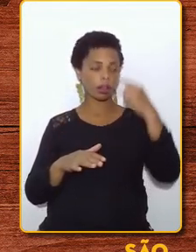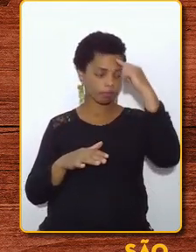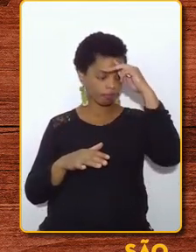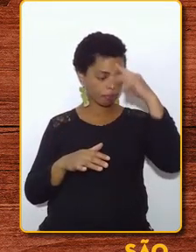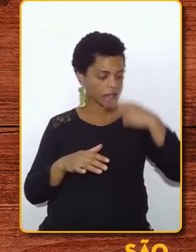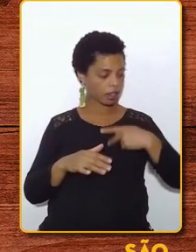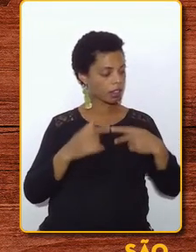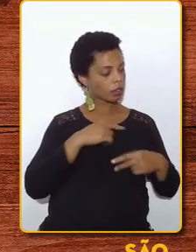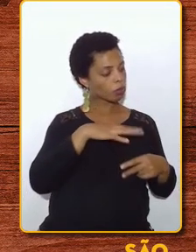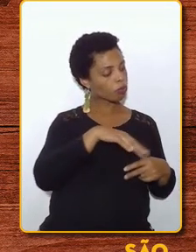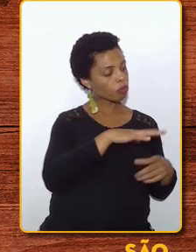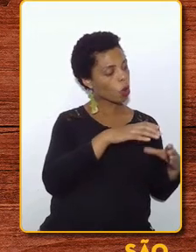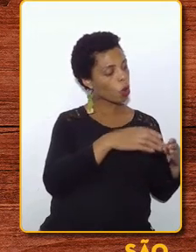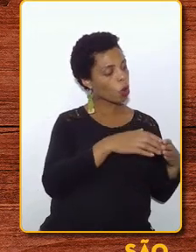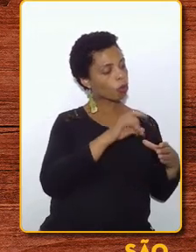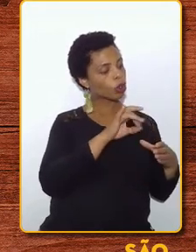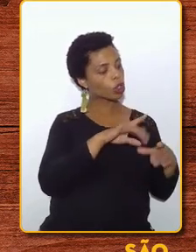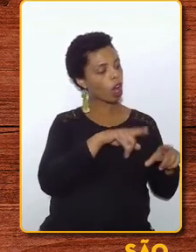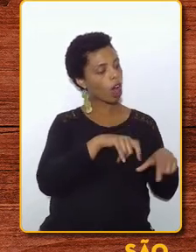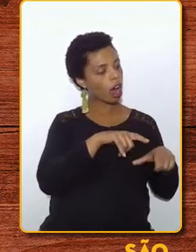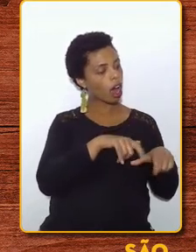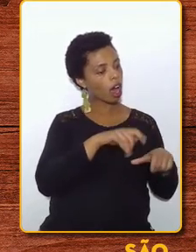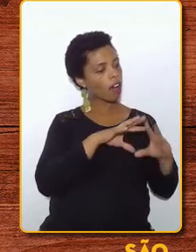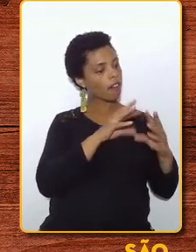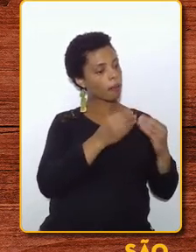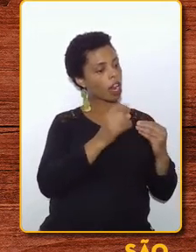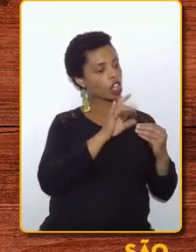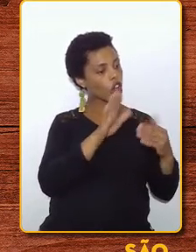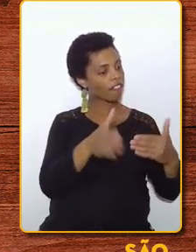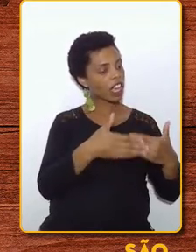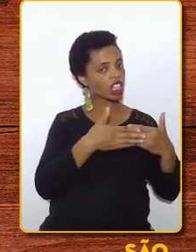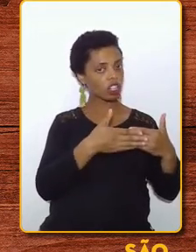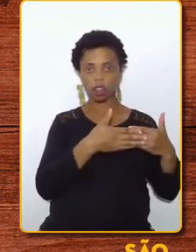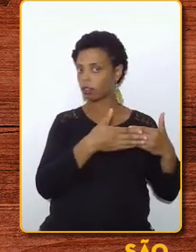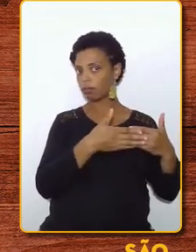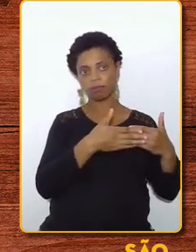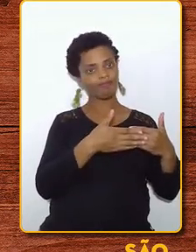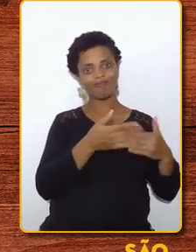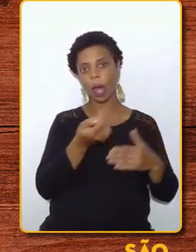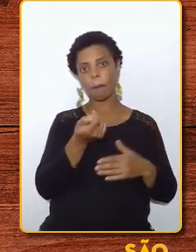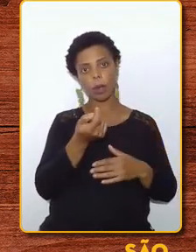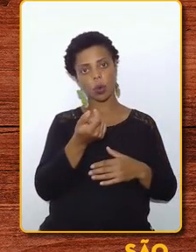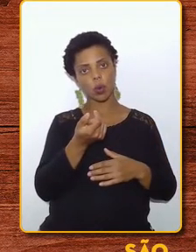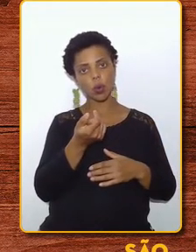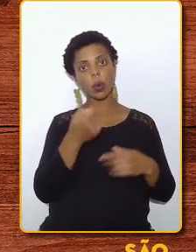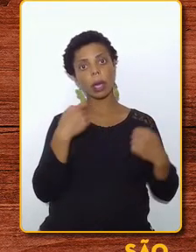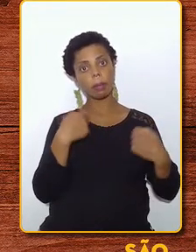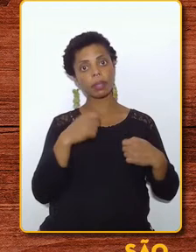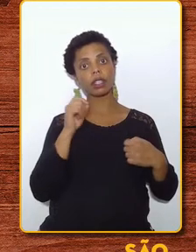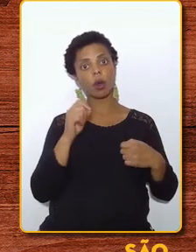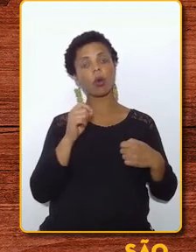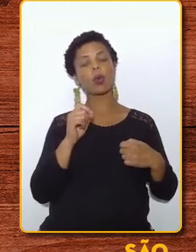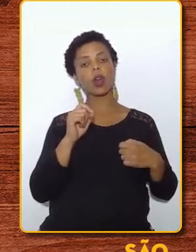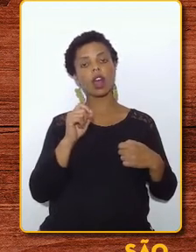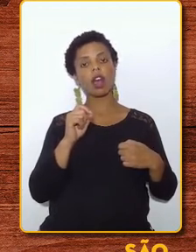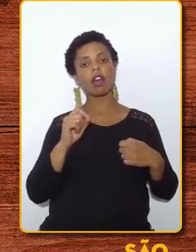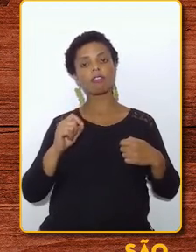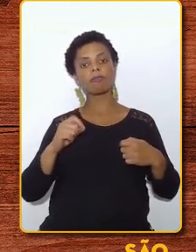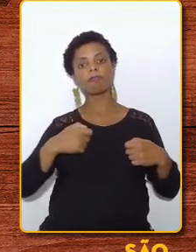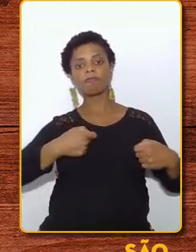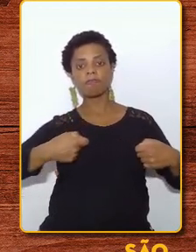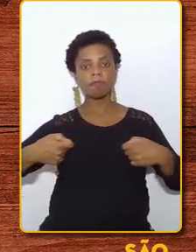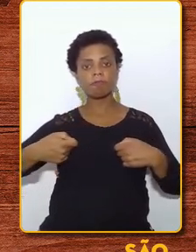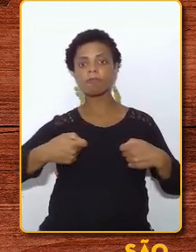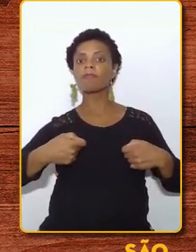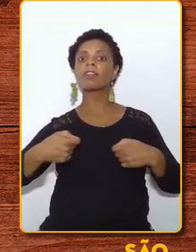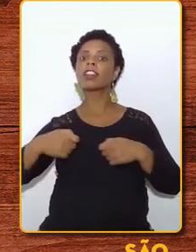familiares, para a nossa bolha. Isso é pouco. Nós temos que disputar a agroindústria